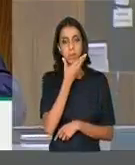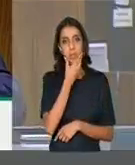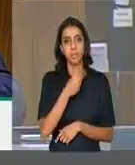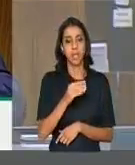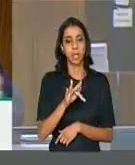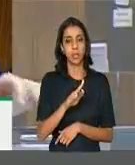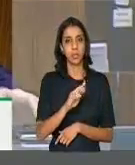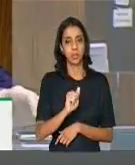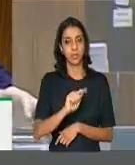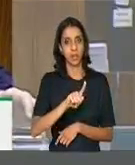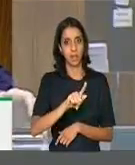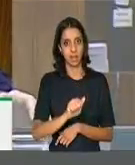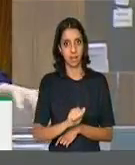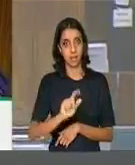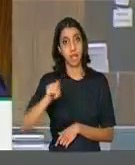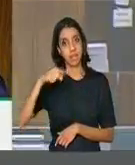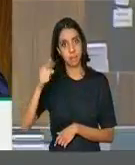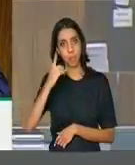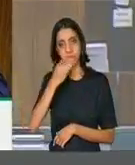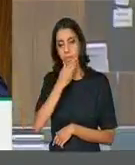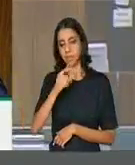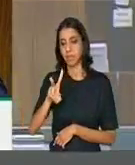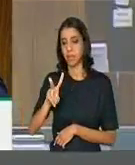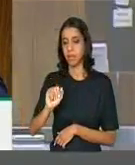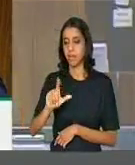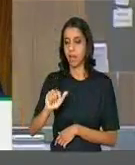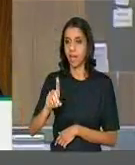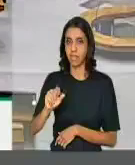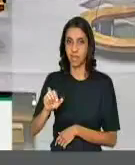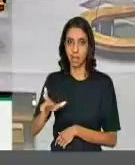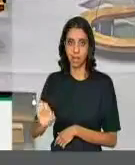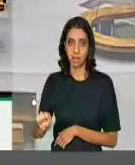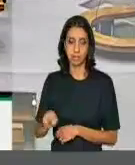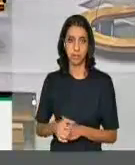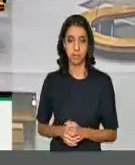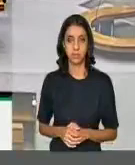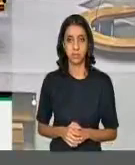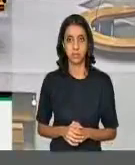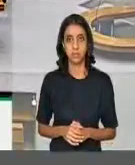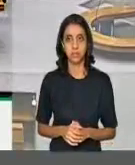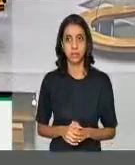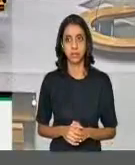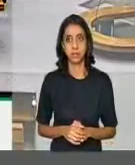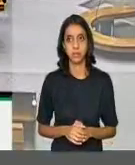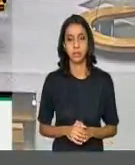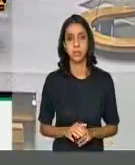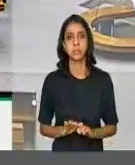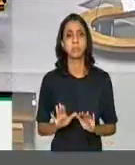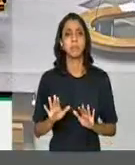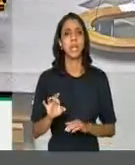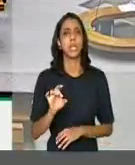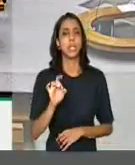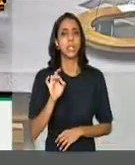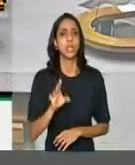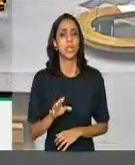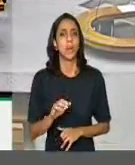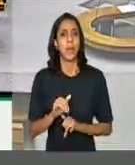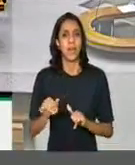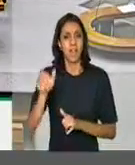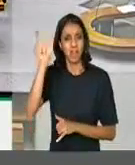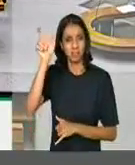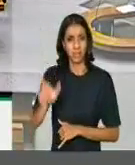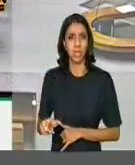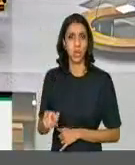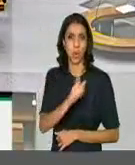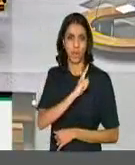Fraga e, em seguida, deputado Valadares Filho. Obrigado, presidente. Presidente, só para que o governador do Distrito Federal não continue enganando